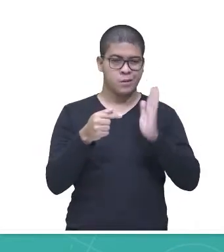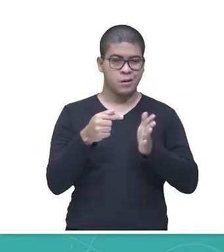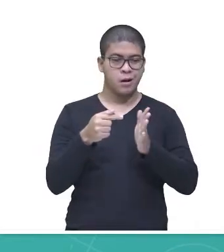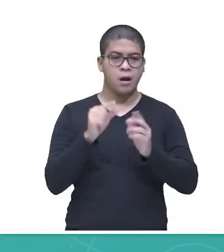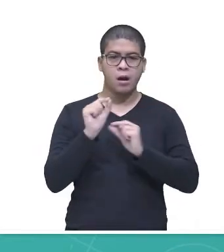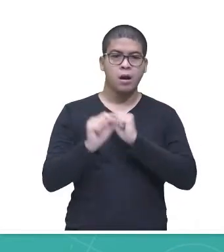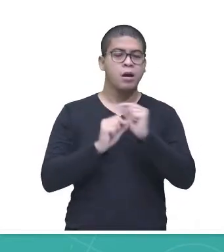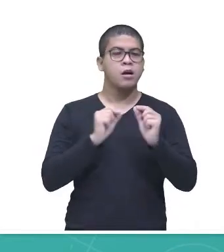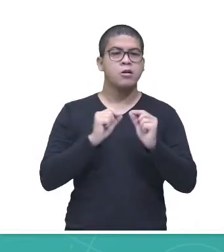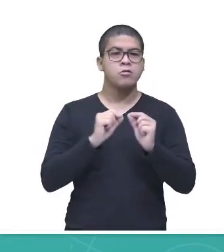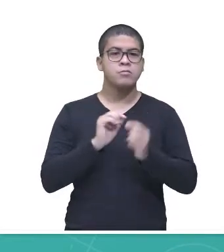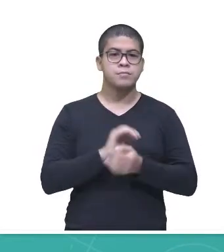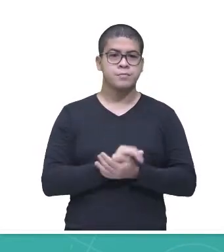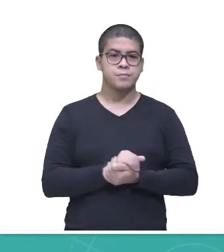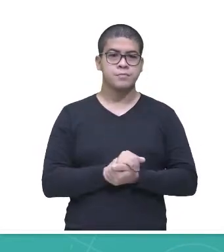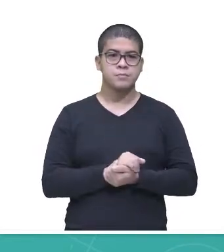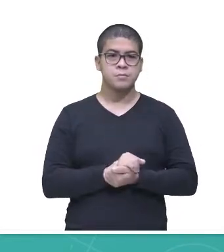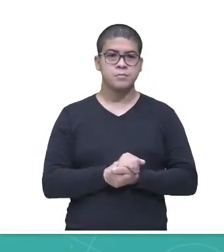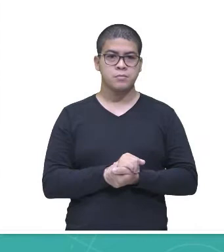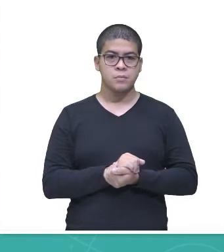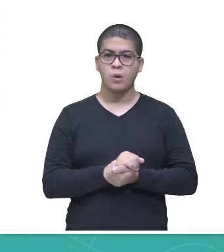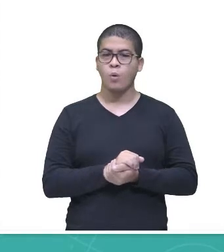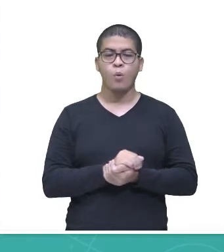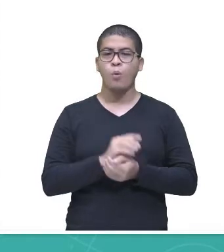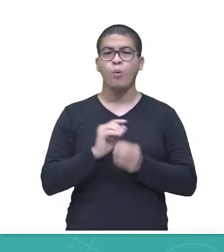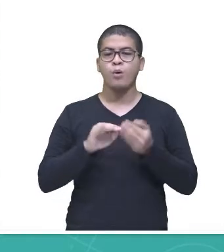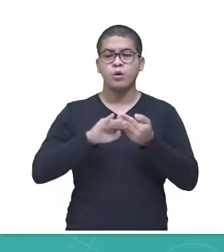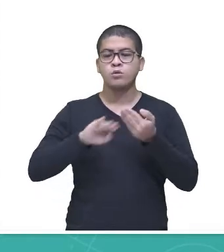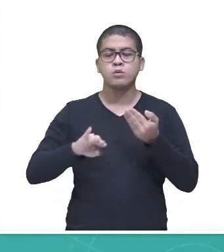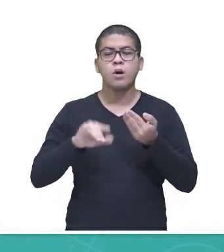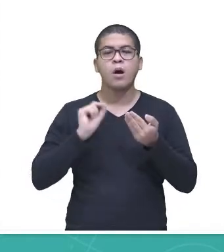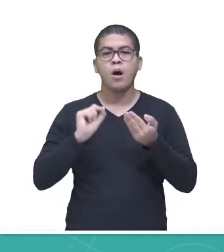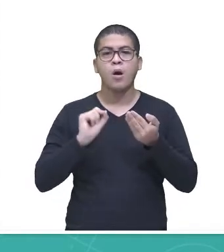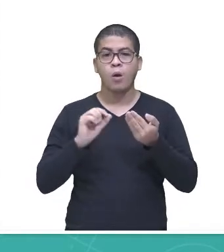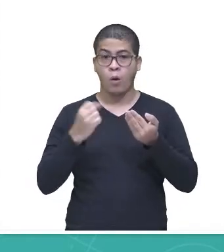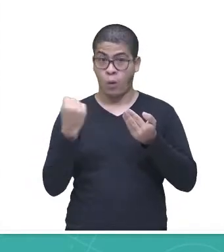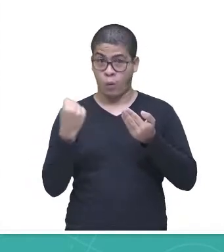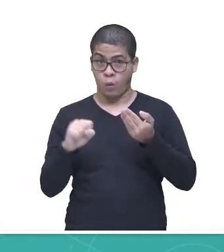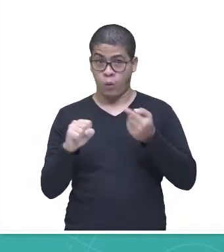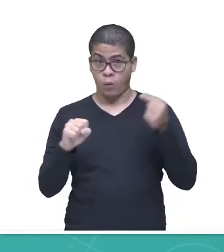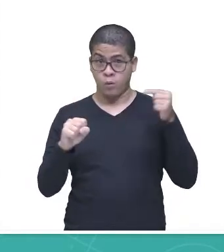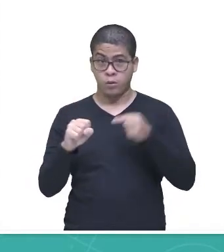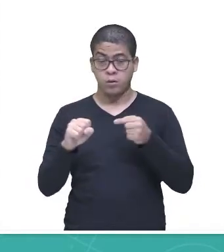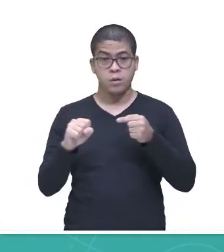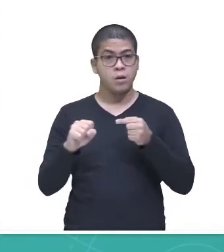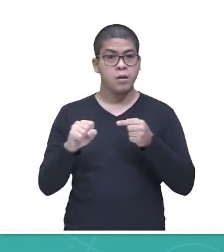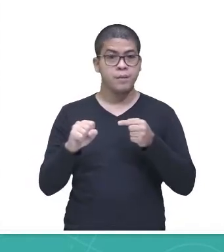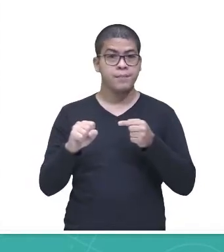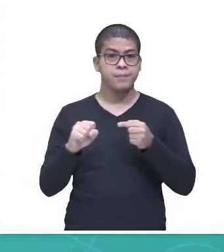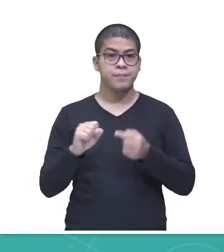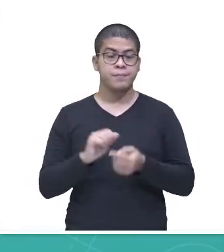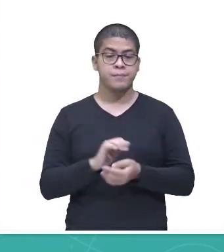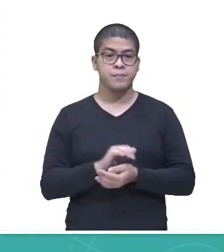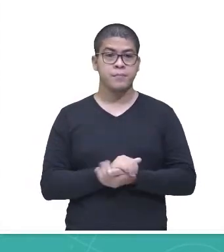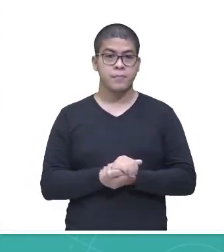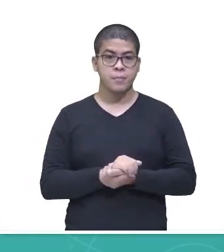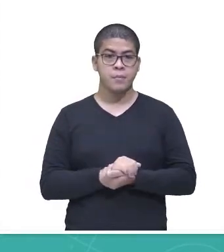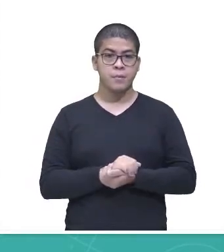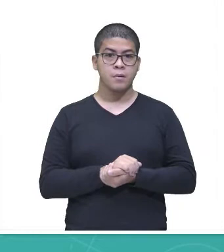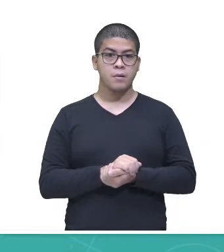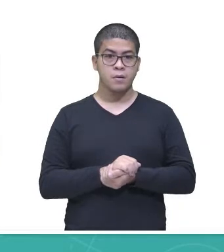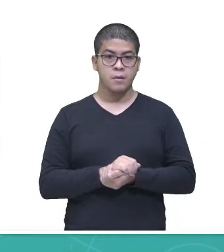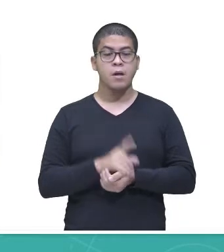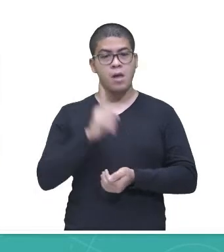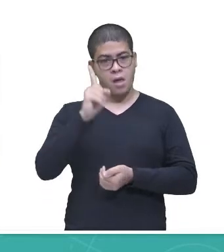soma. E o que que sobra? Sobra 8 minutos aqui na casa dos minutos. Então esse é